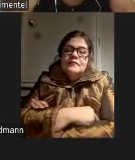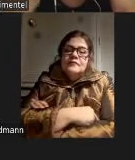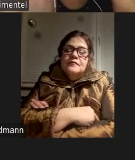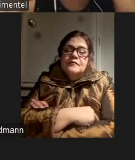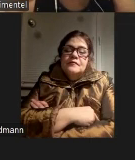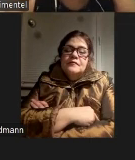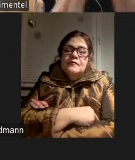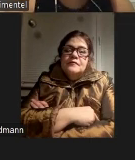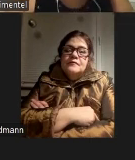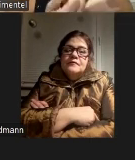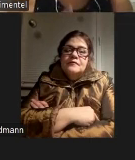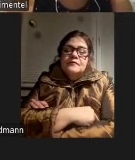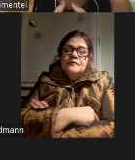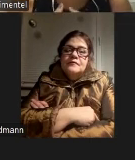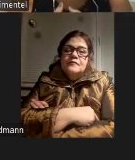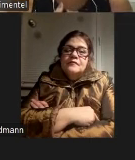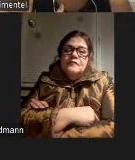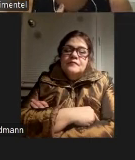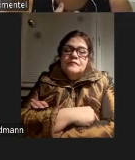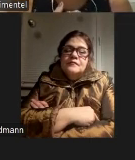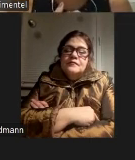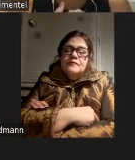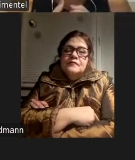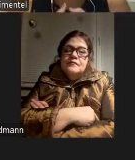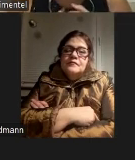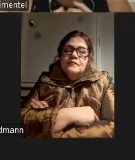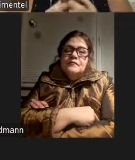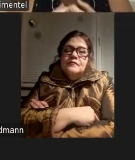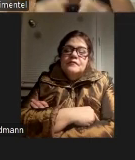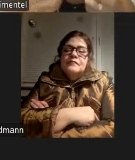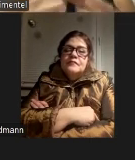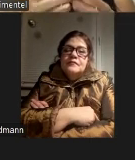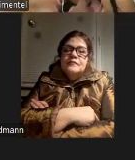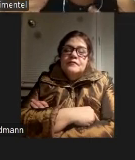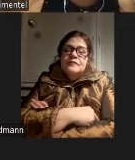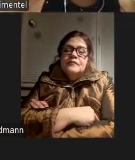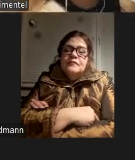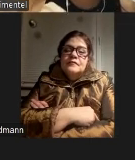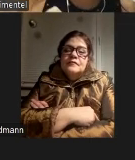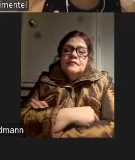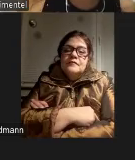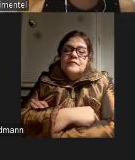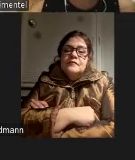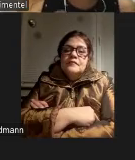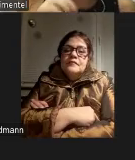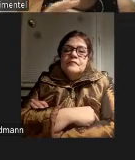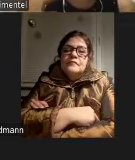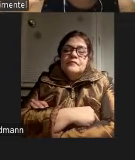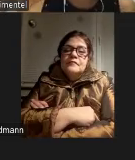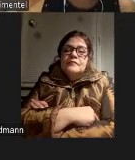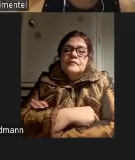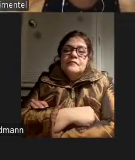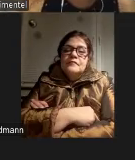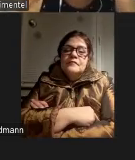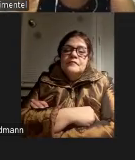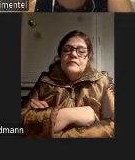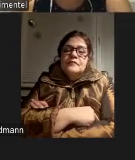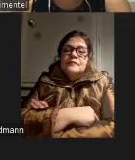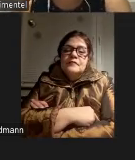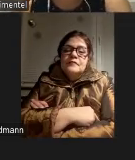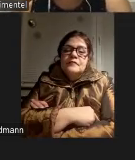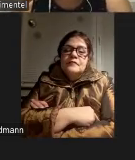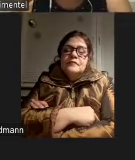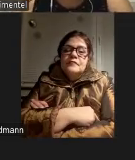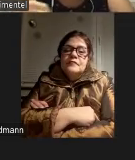de captar novas informações também, né? Então, a gente tem a informação captada ali primariamente pelo